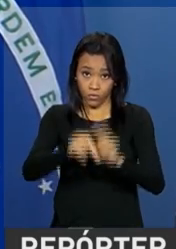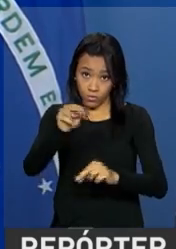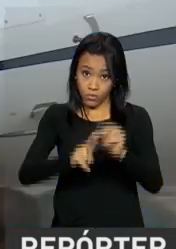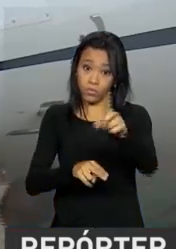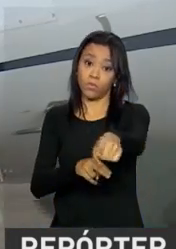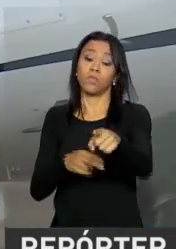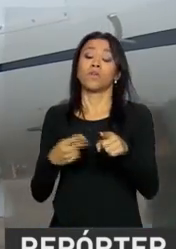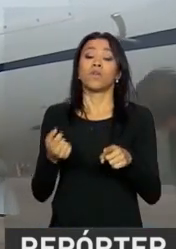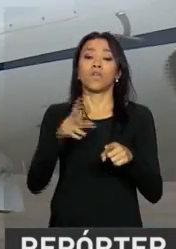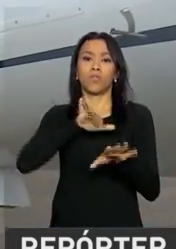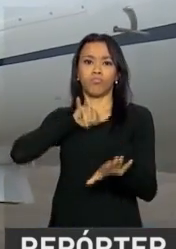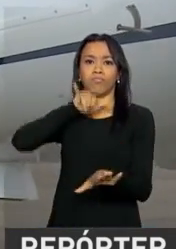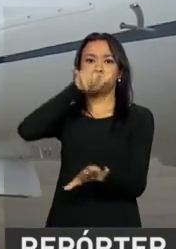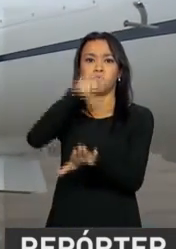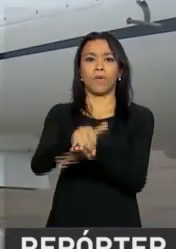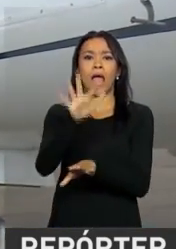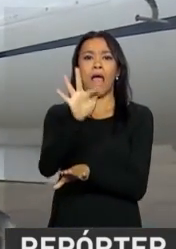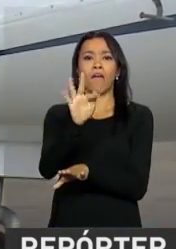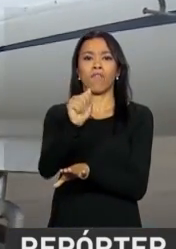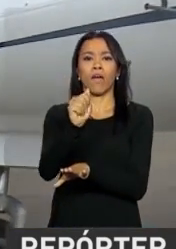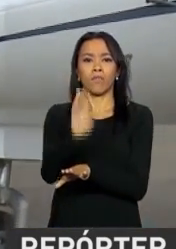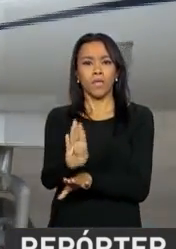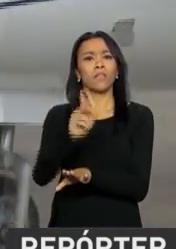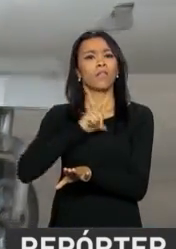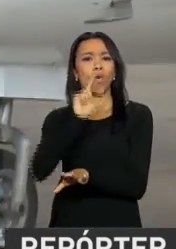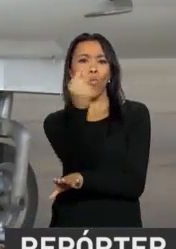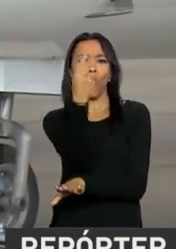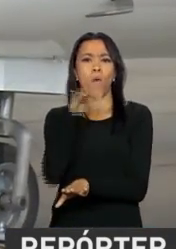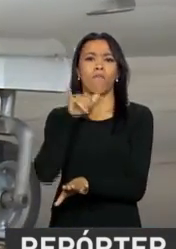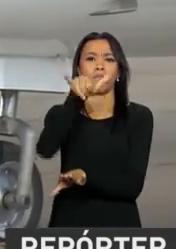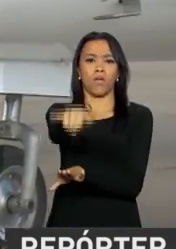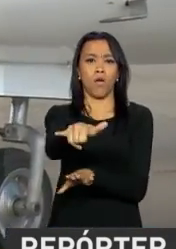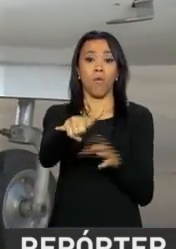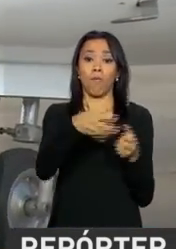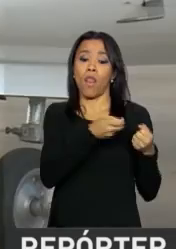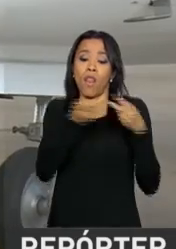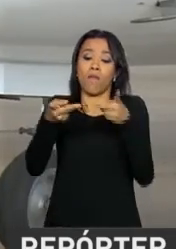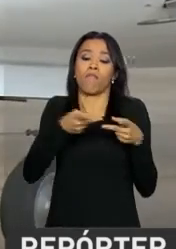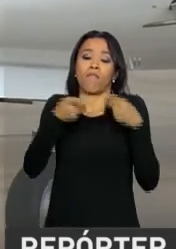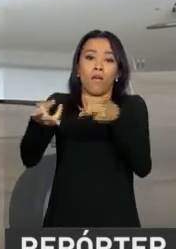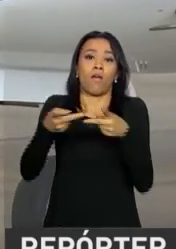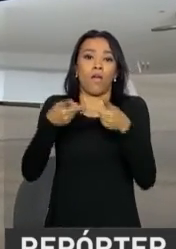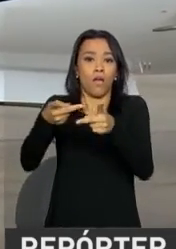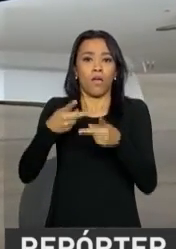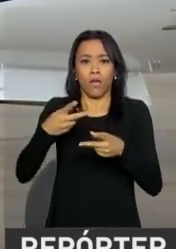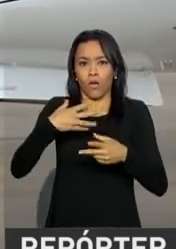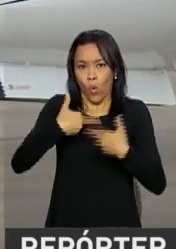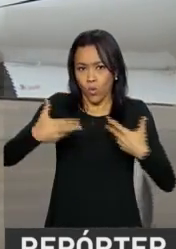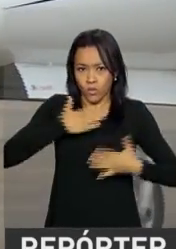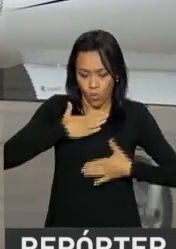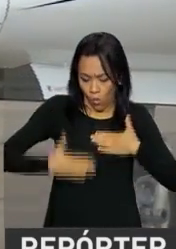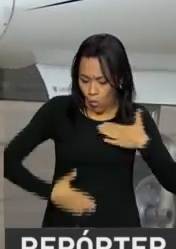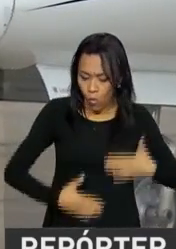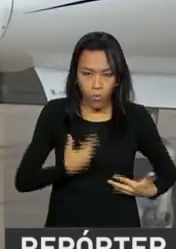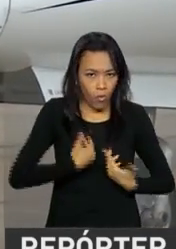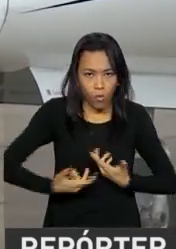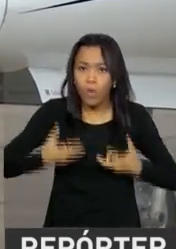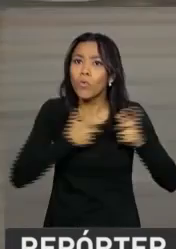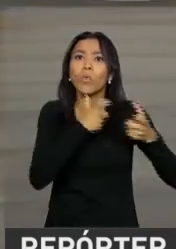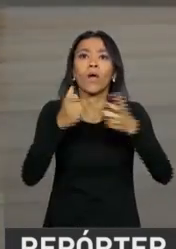brasileira reservasse aviões para o transporte de órgãos tecidos e partes do corpo humano em todo o território